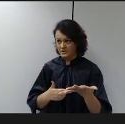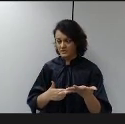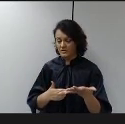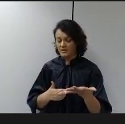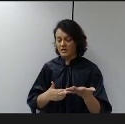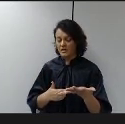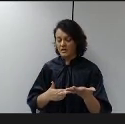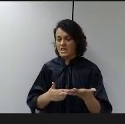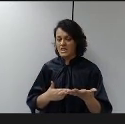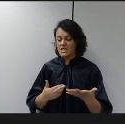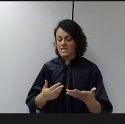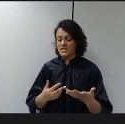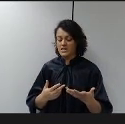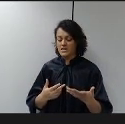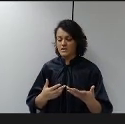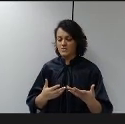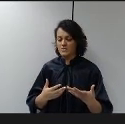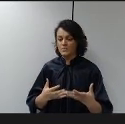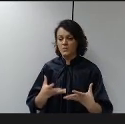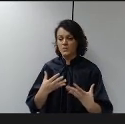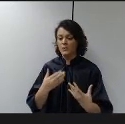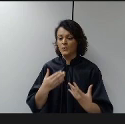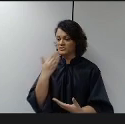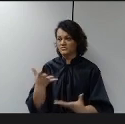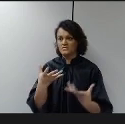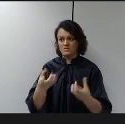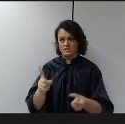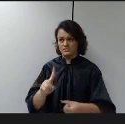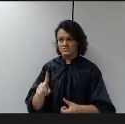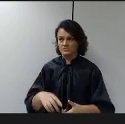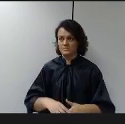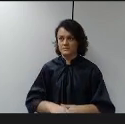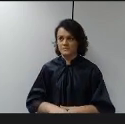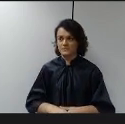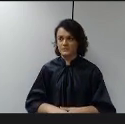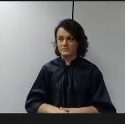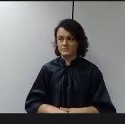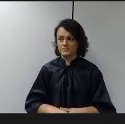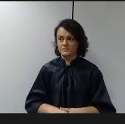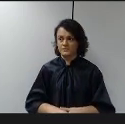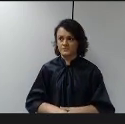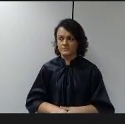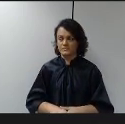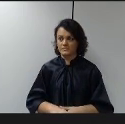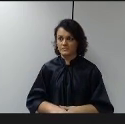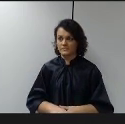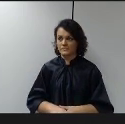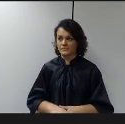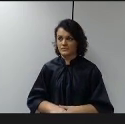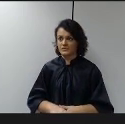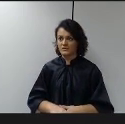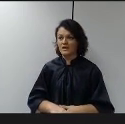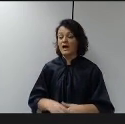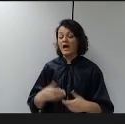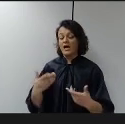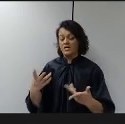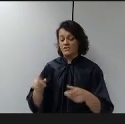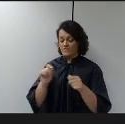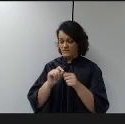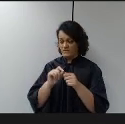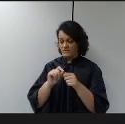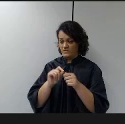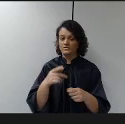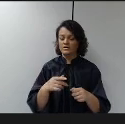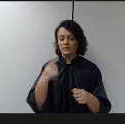ao recurso. E o faço, primeiro afastando a violação ao 1022,